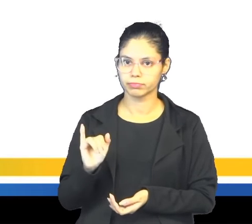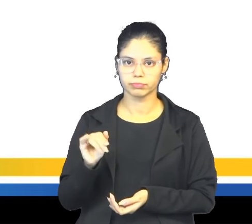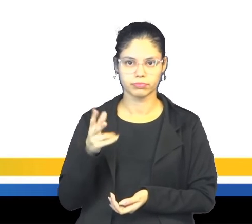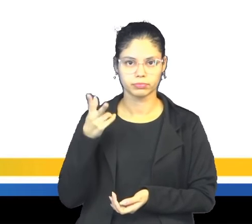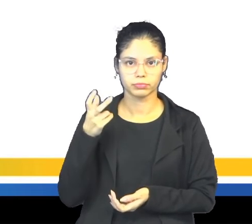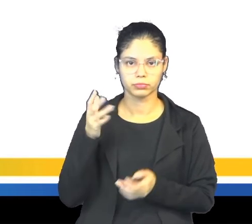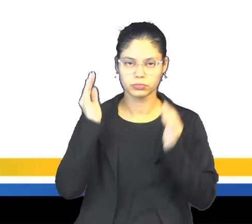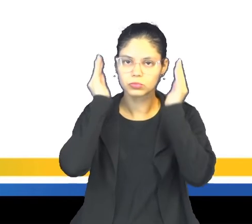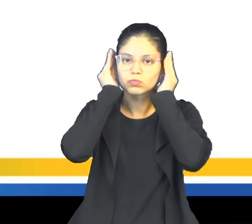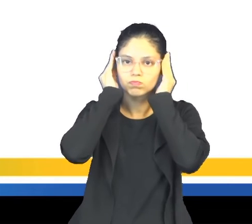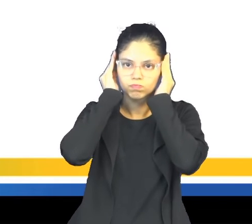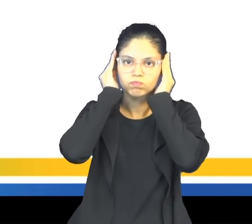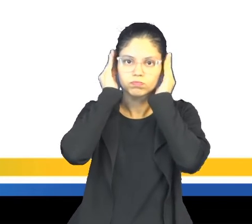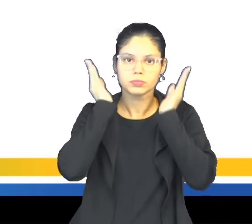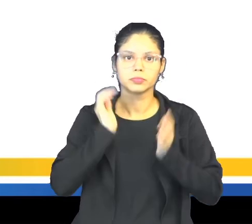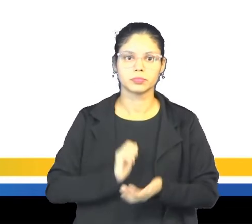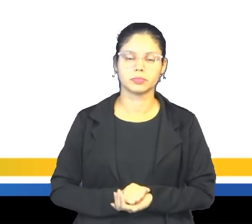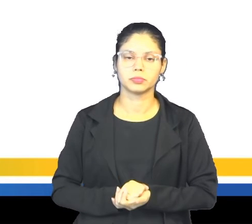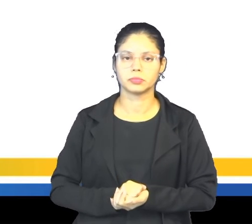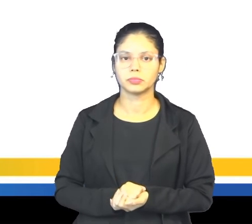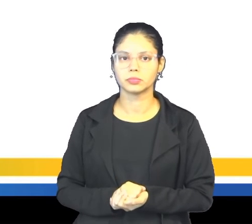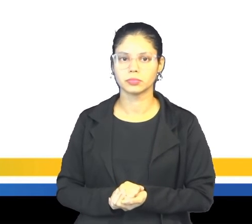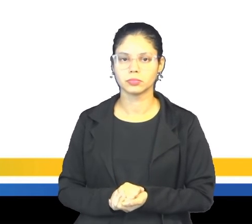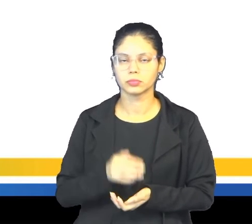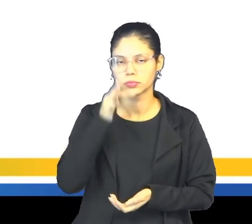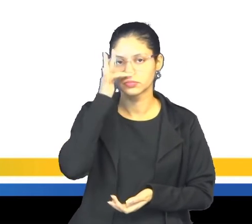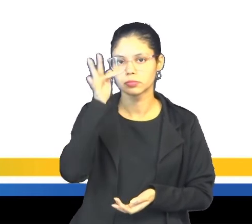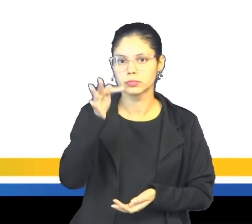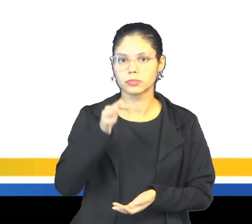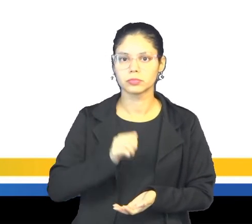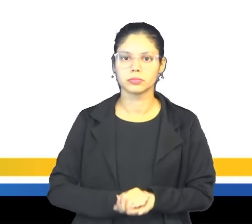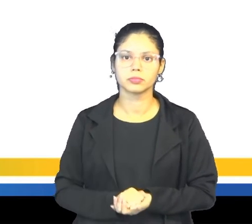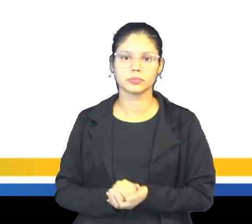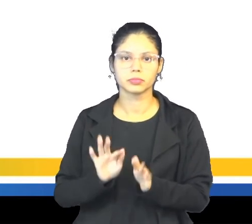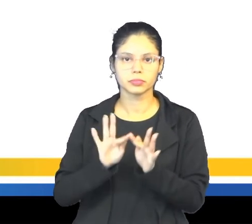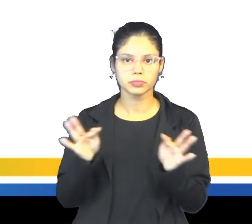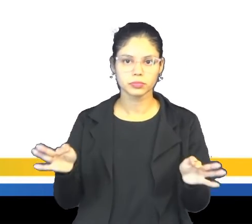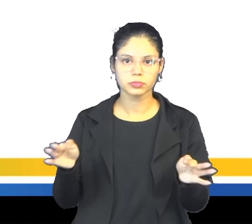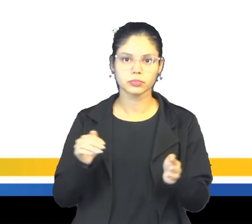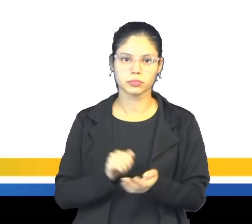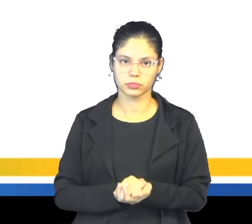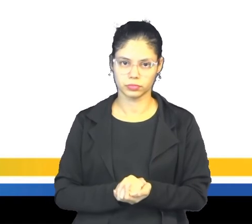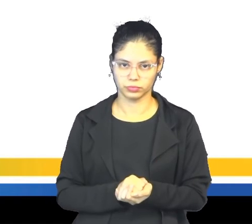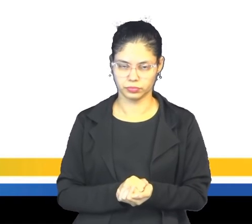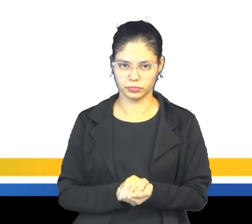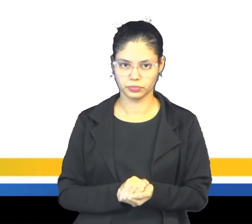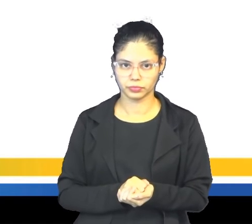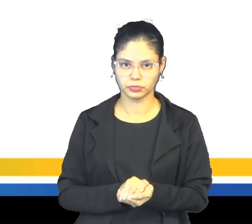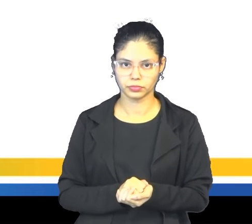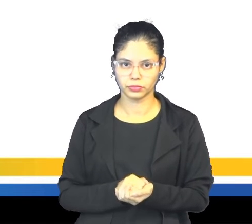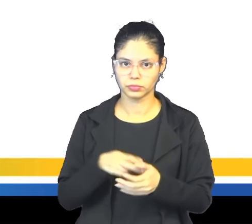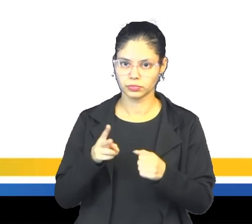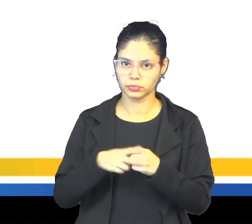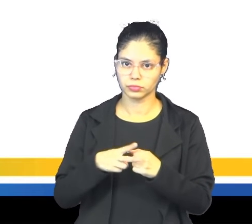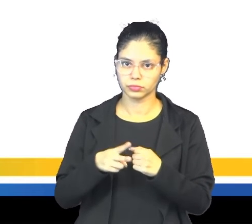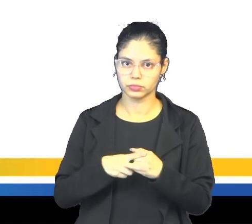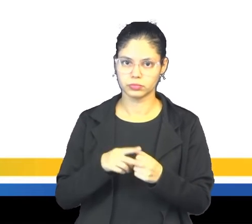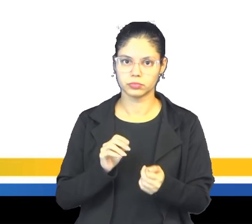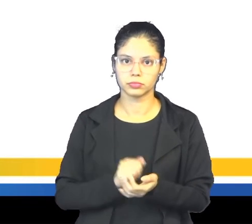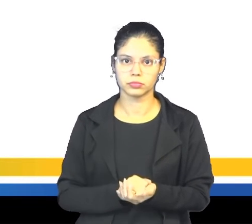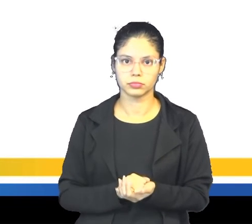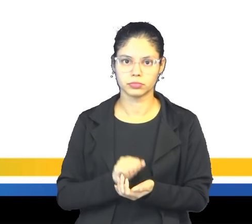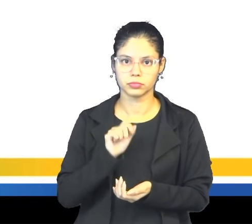o rádio. No caso, né, tá no futuro a frase e o verbo aí é listen,